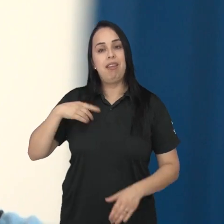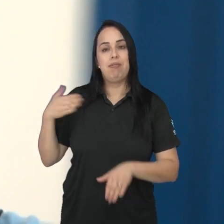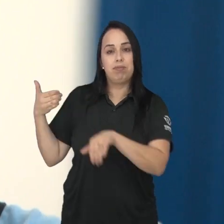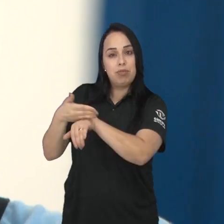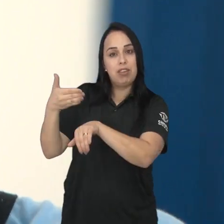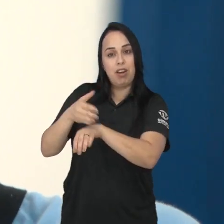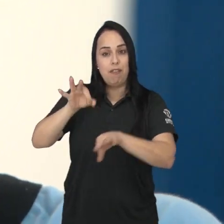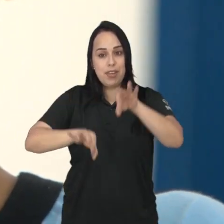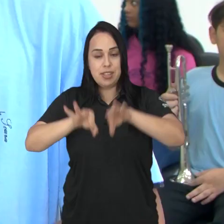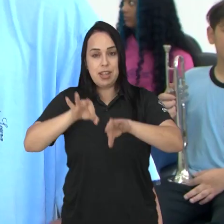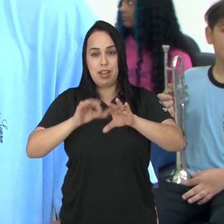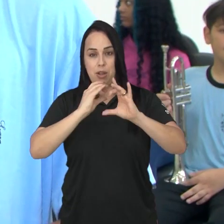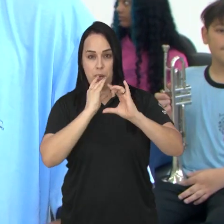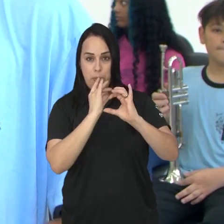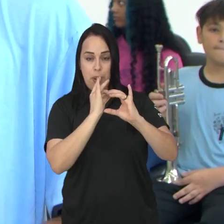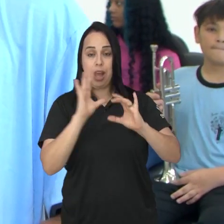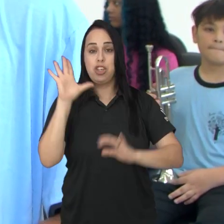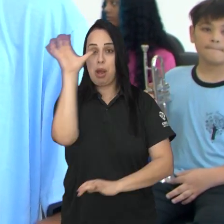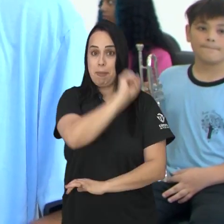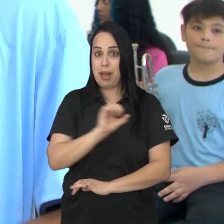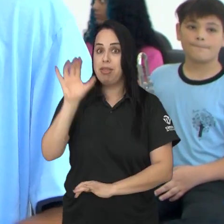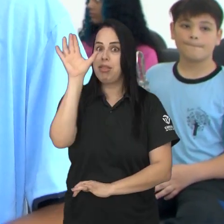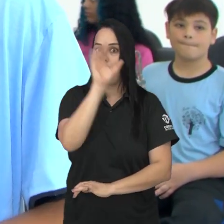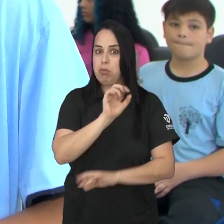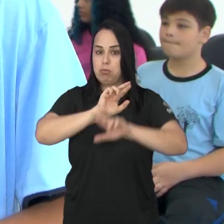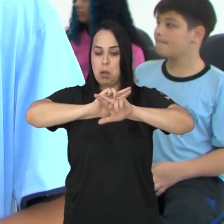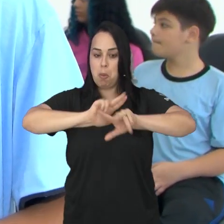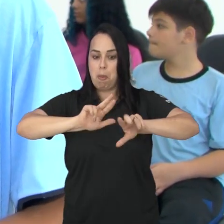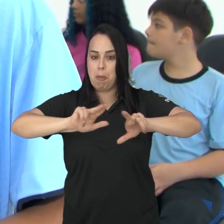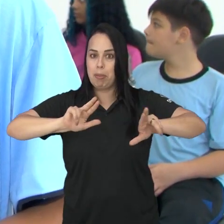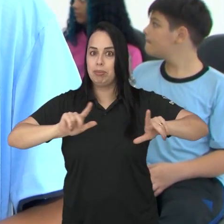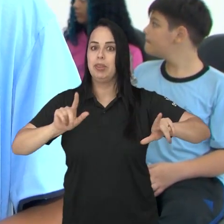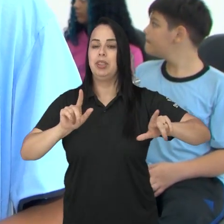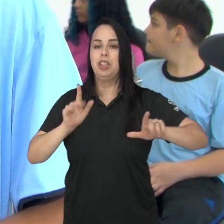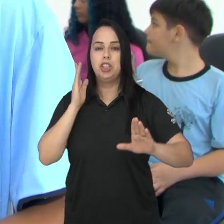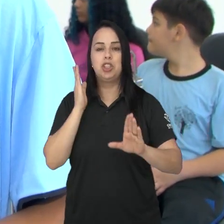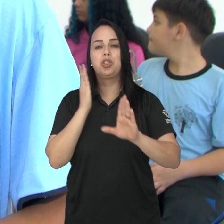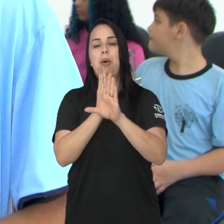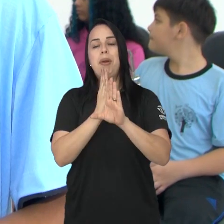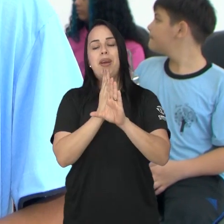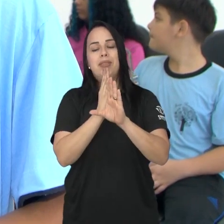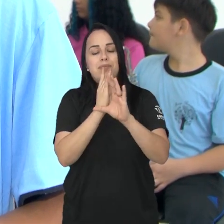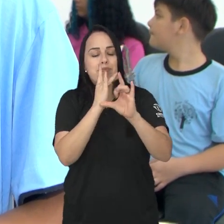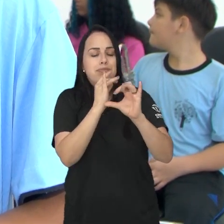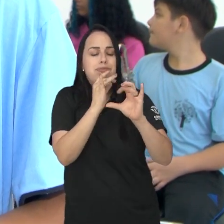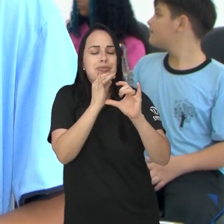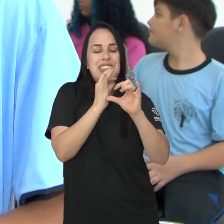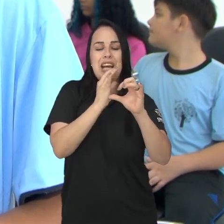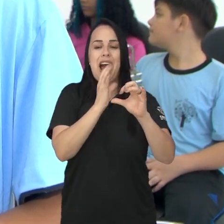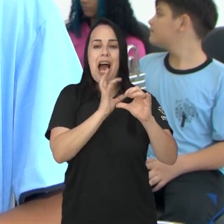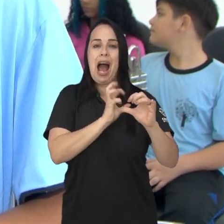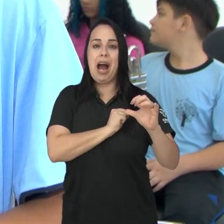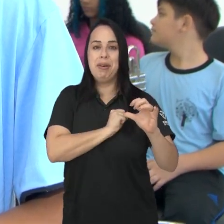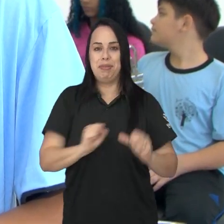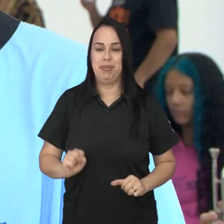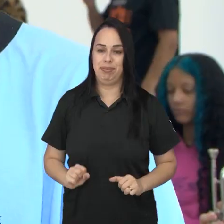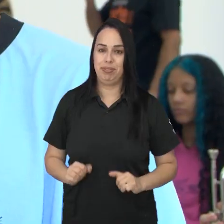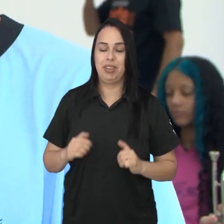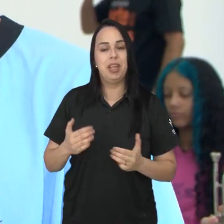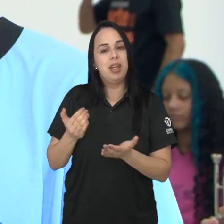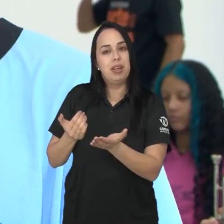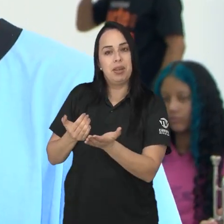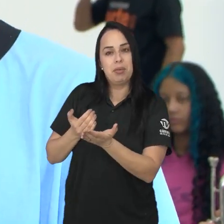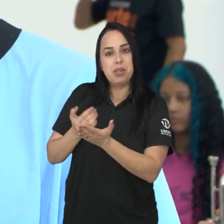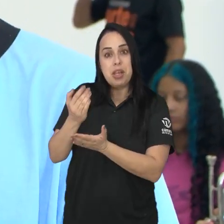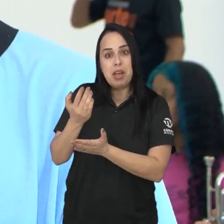banda de fanfarras. Ele conta que já aprendeu a tocar diversos instrumentos e descobriu um carinho especial pelo trompete.